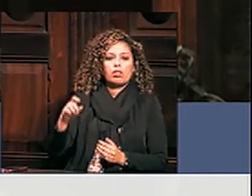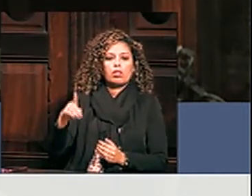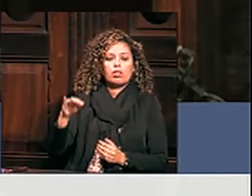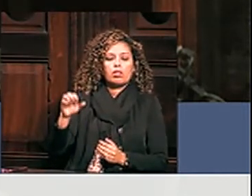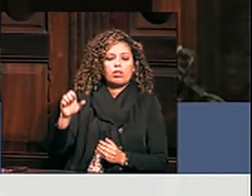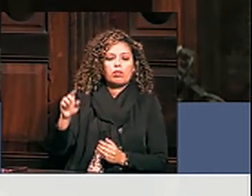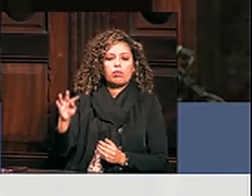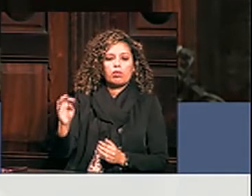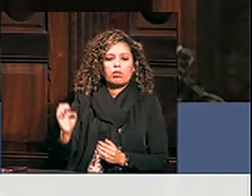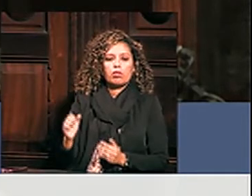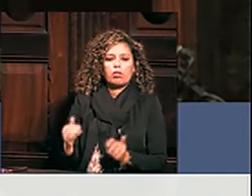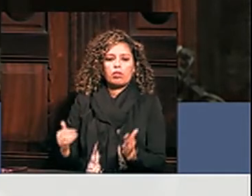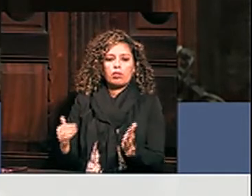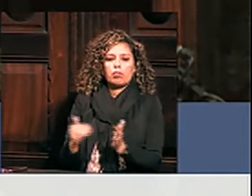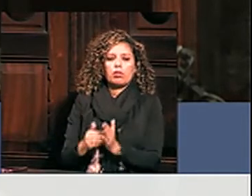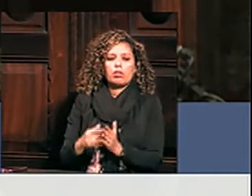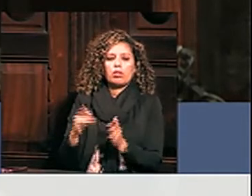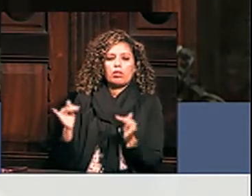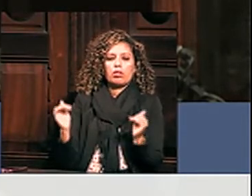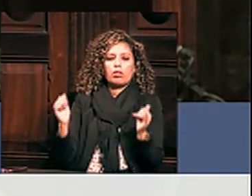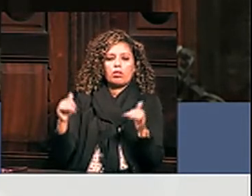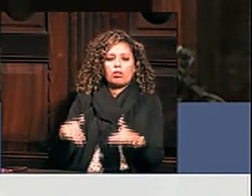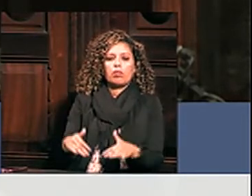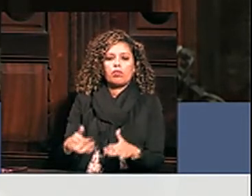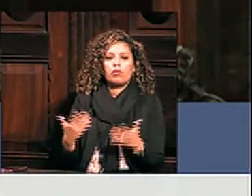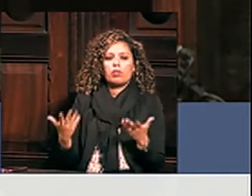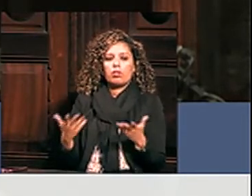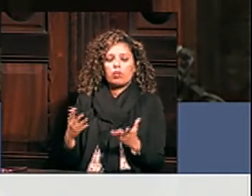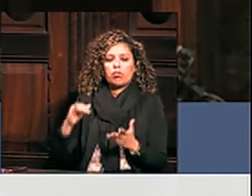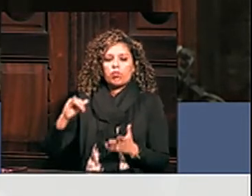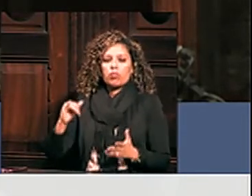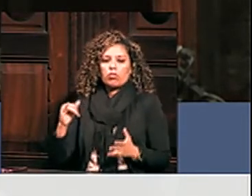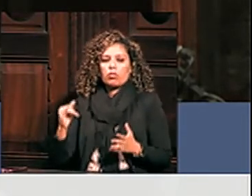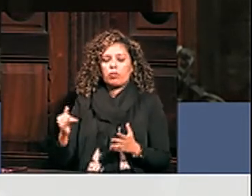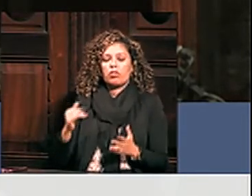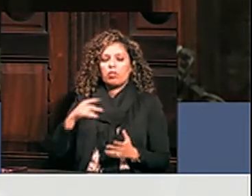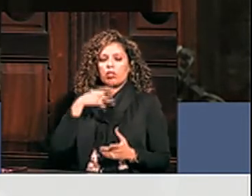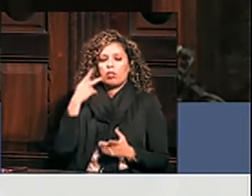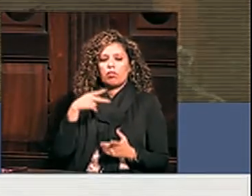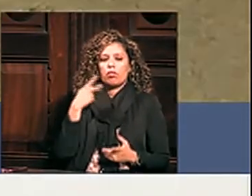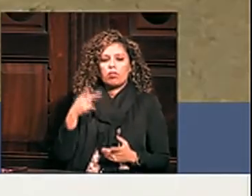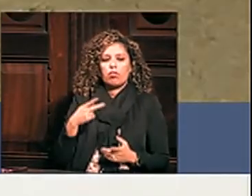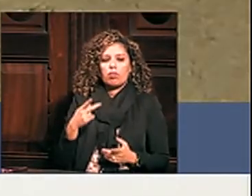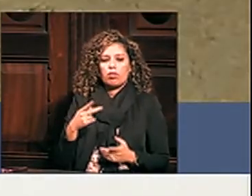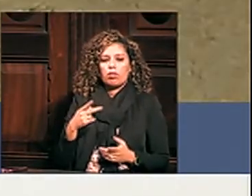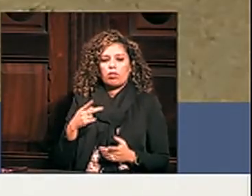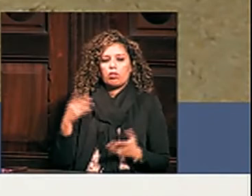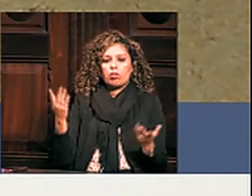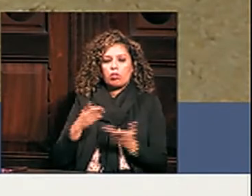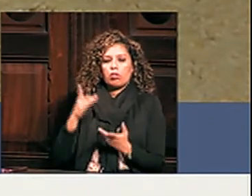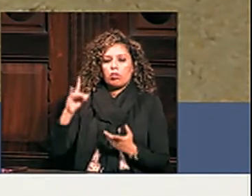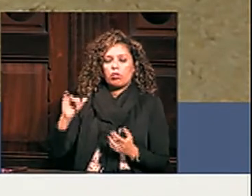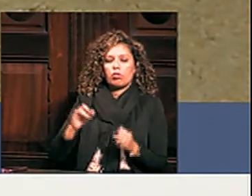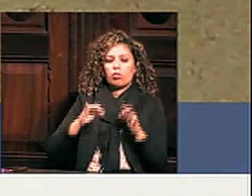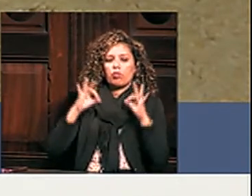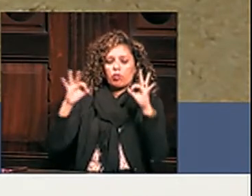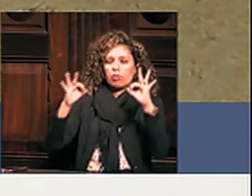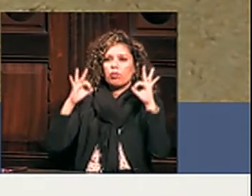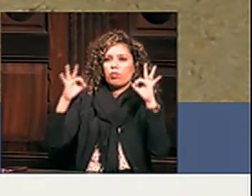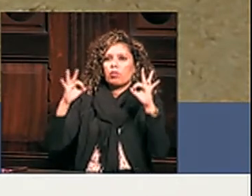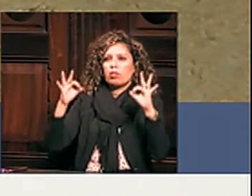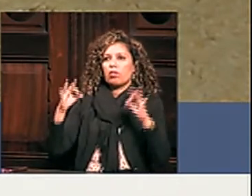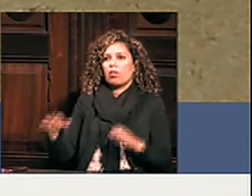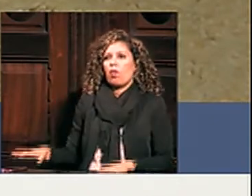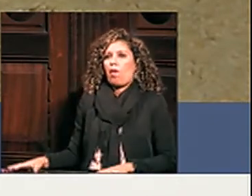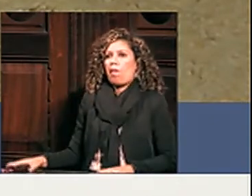parecer num dos projetos, mas queria aproveitar, se você se permitir, apenas para dizer da importância que hoje fizemos nessa casa de